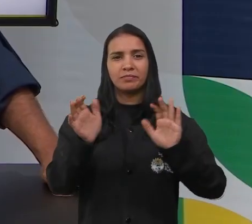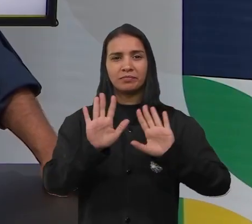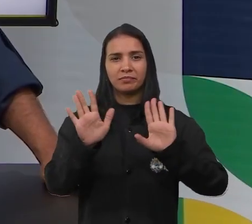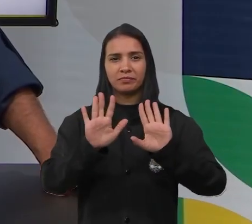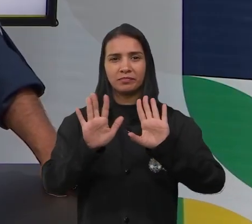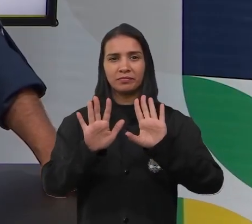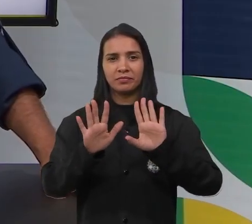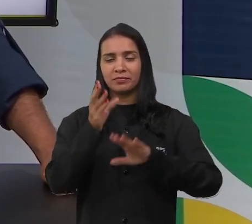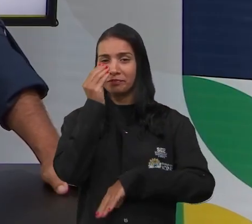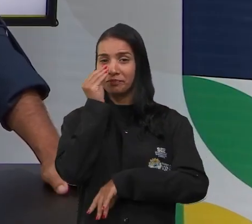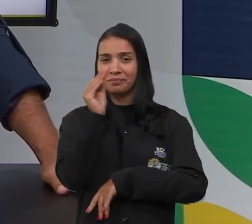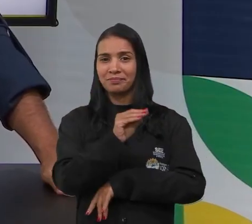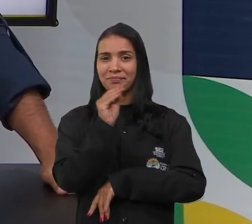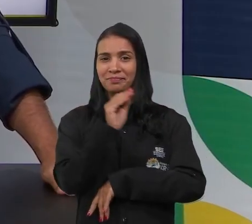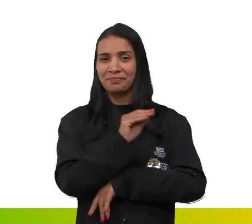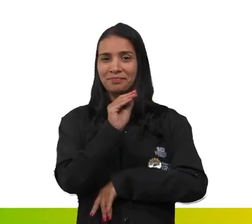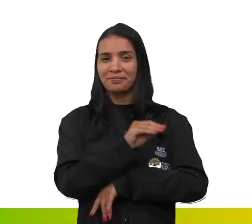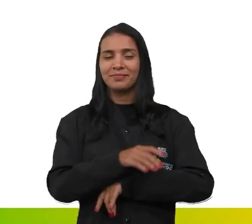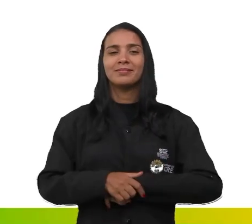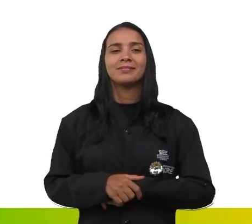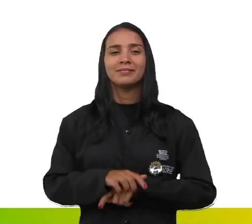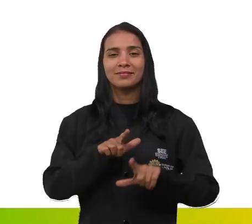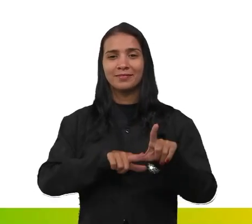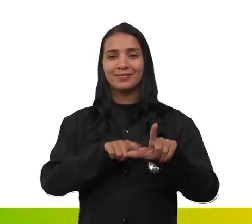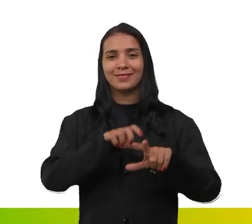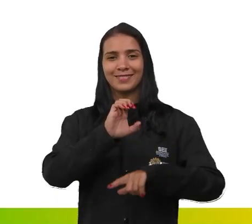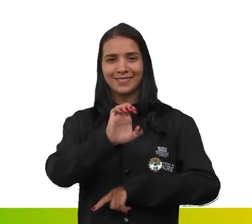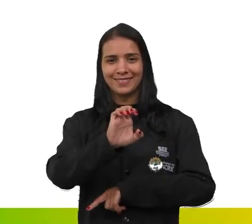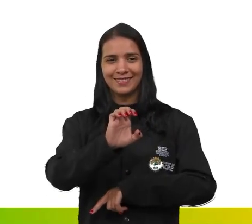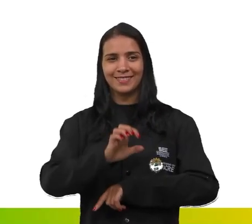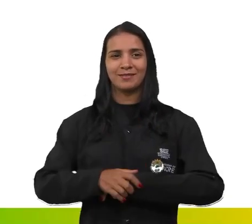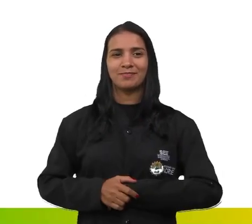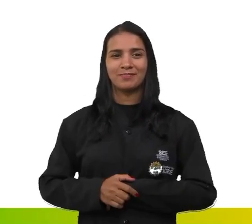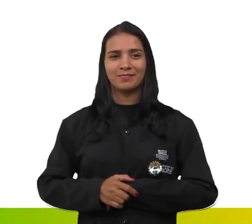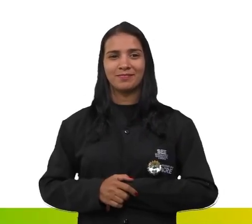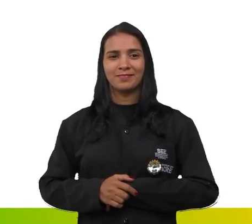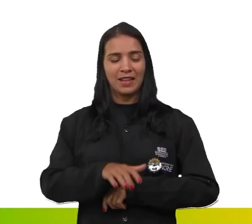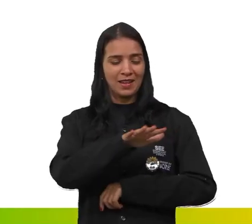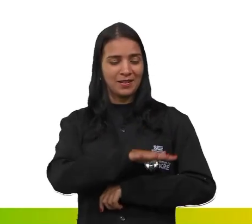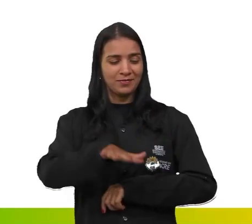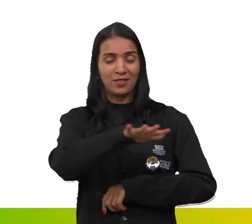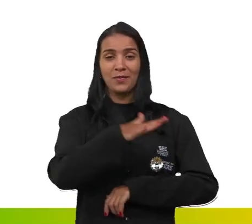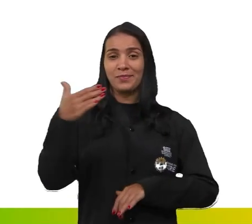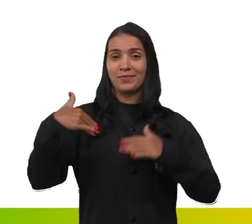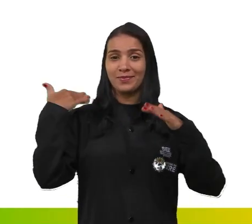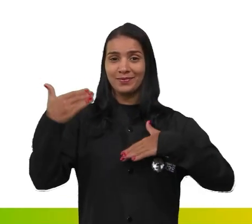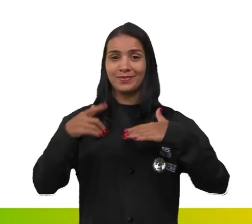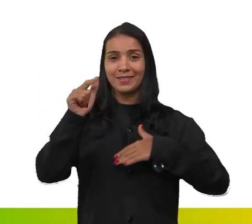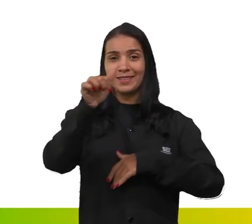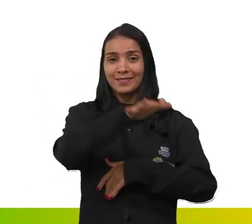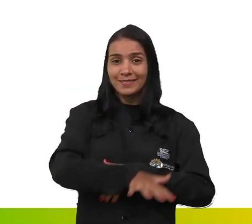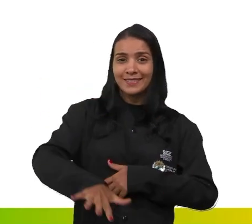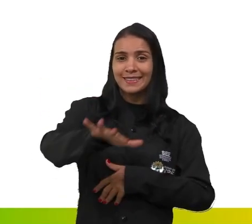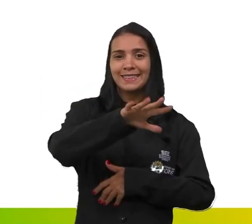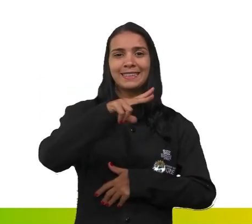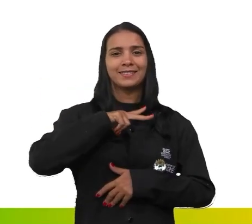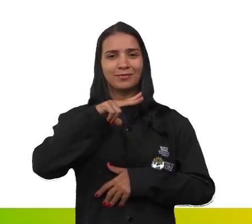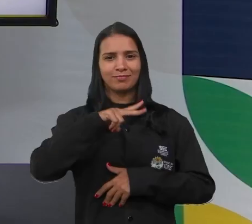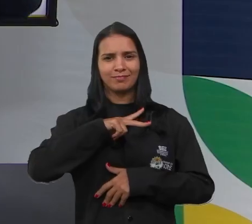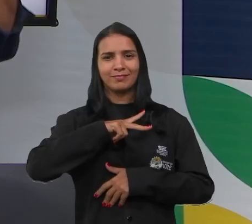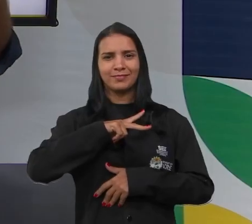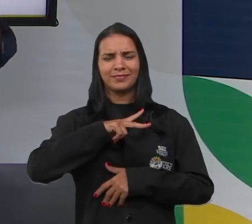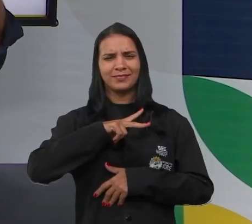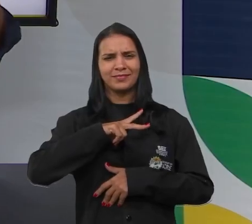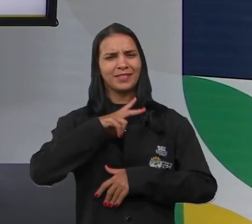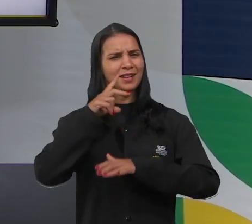Eu ainda estou ignorando. Vamos avançando. E a alternativa é centralizando o lazer em áreas privadas. Gente, é para todos, por